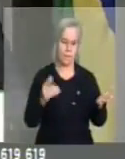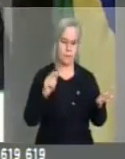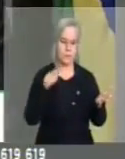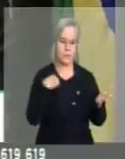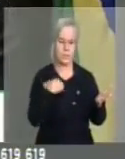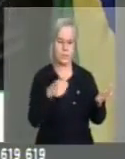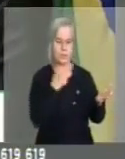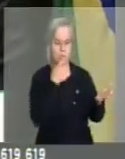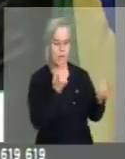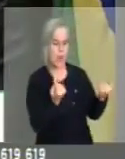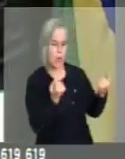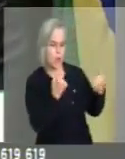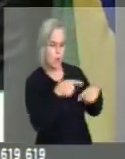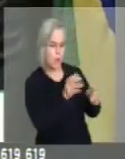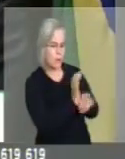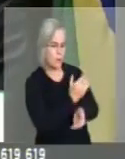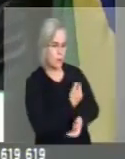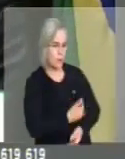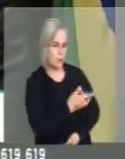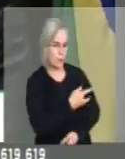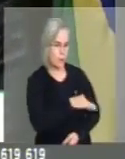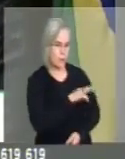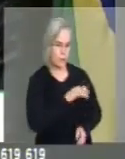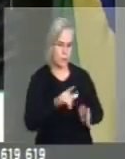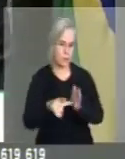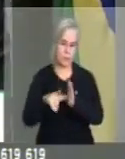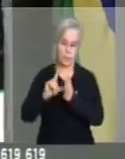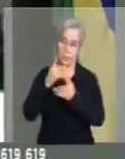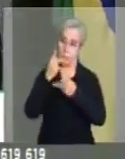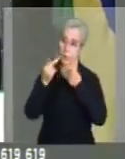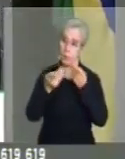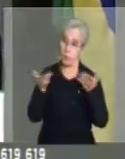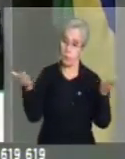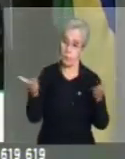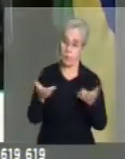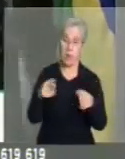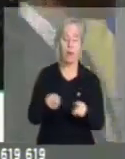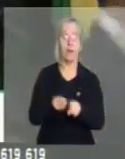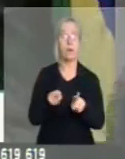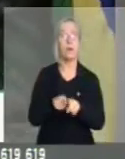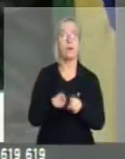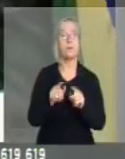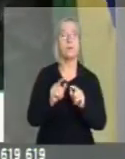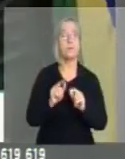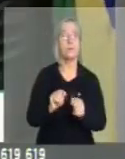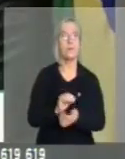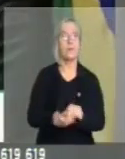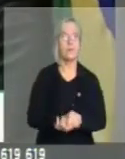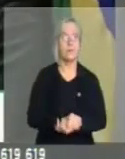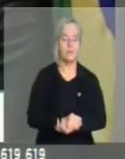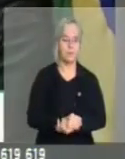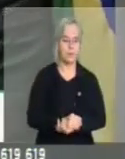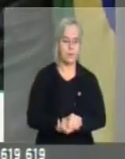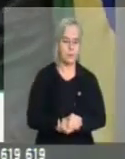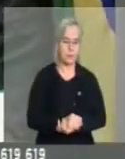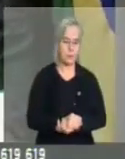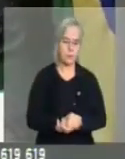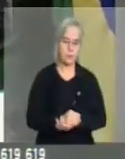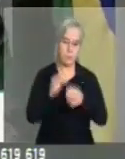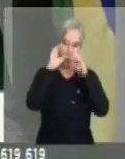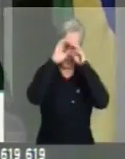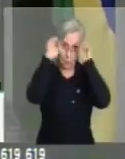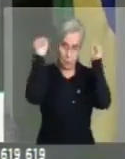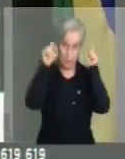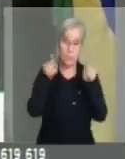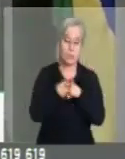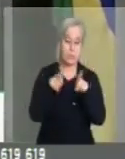PT e dos seus aliados. E concluo, senhor presidente, além da Suprema Corte, acaba